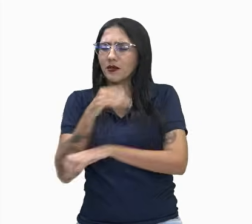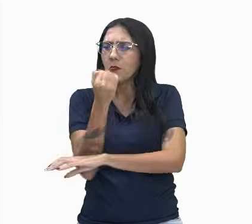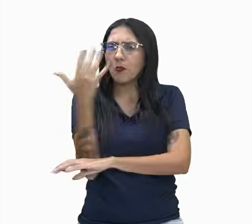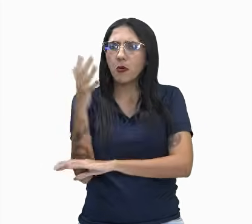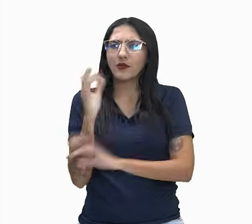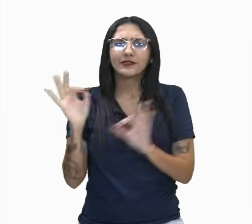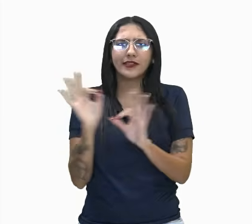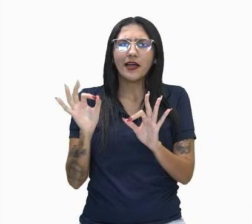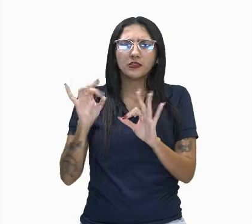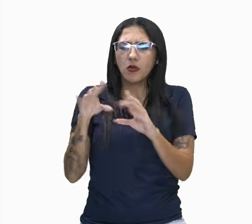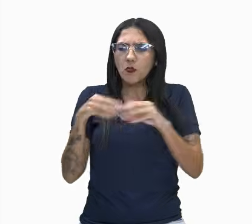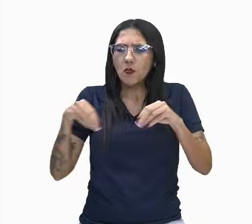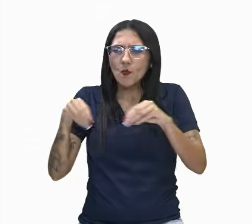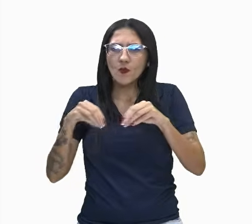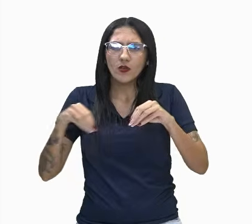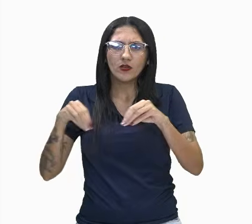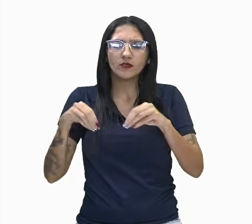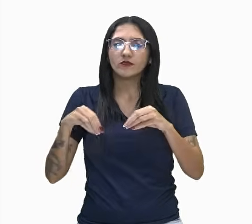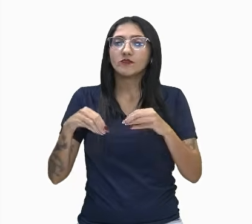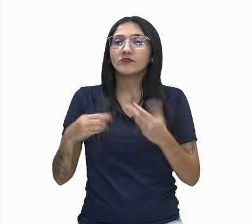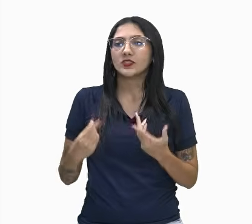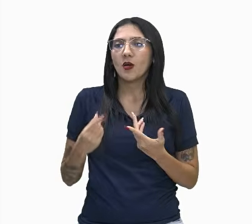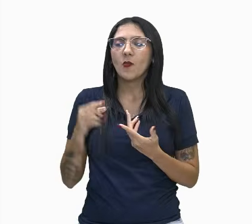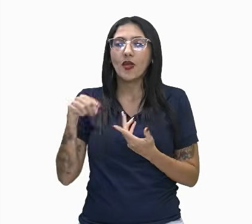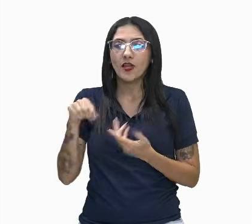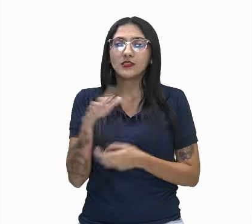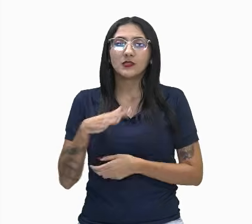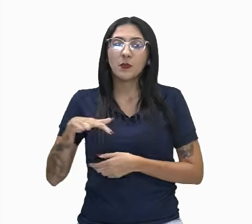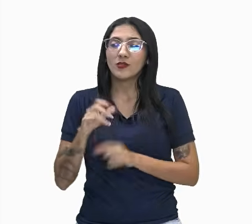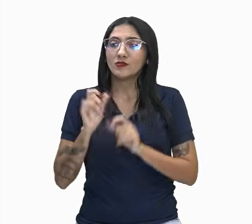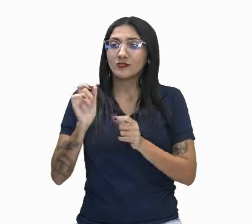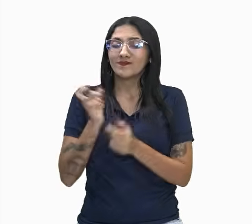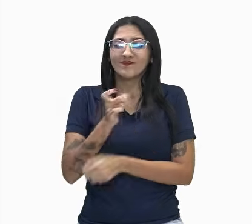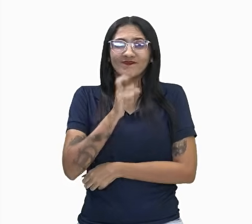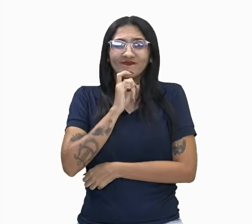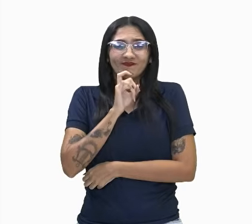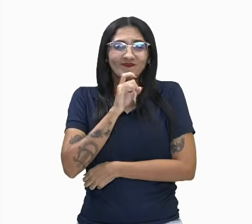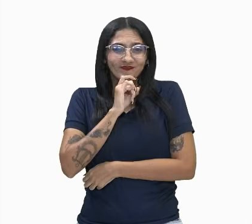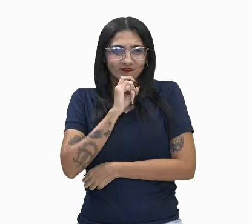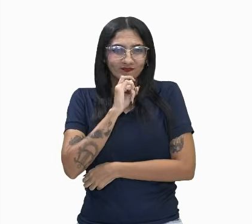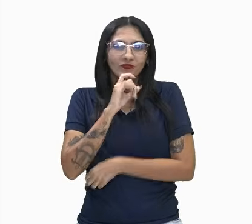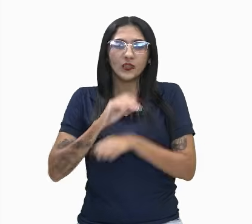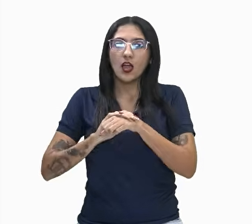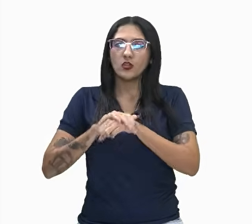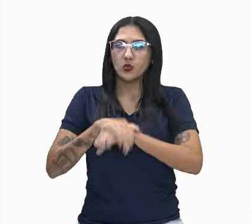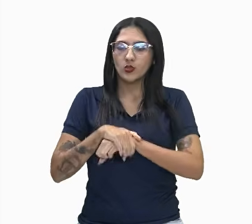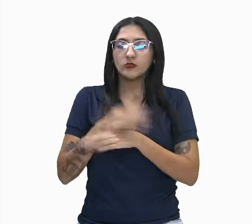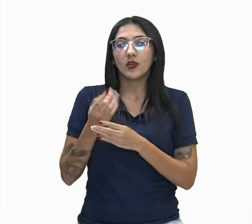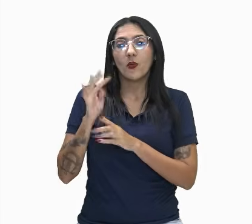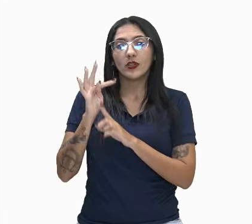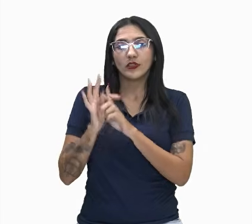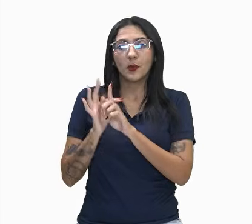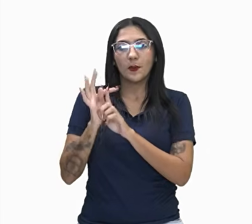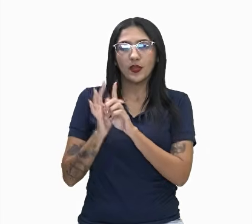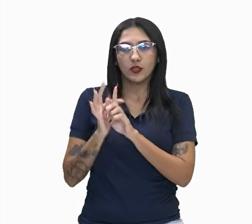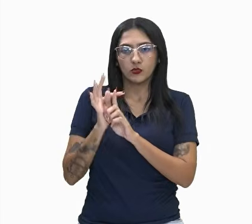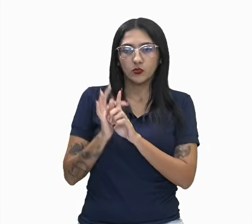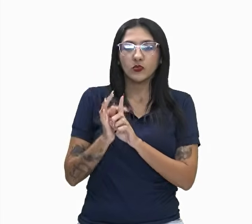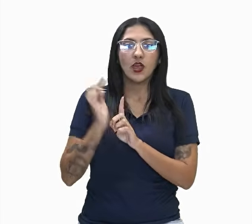ali, não tem construção, acaba se tornando frio à noite. Tá? Então, a temperatura ela tende